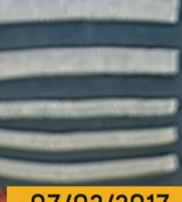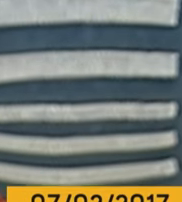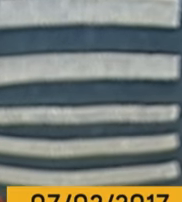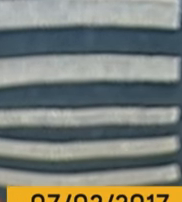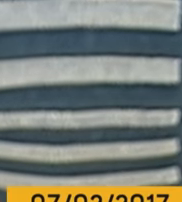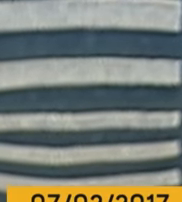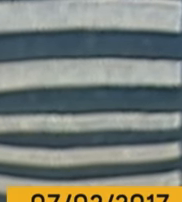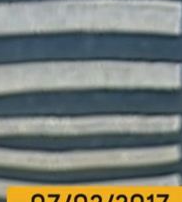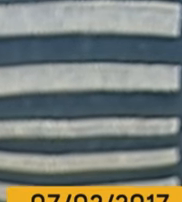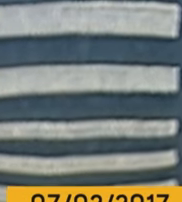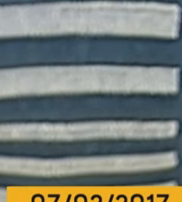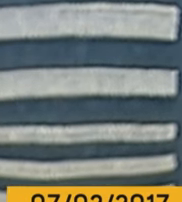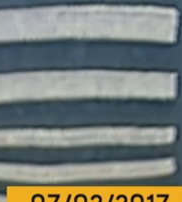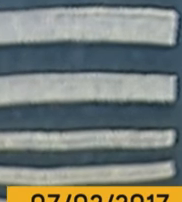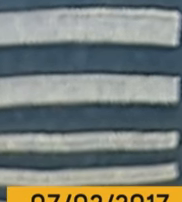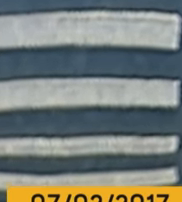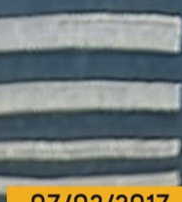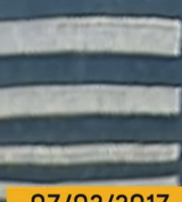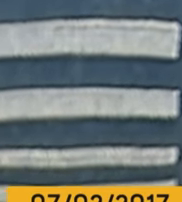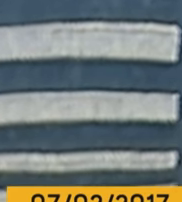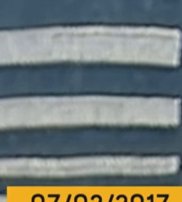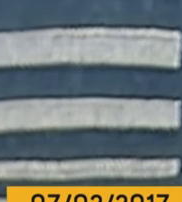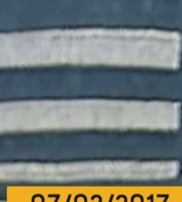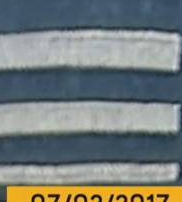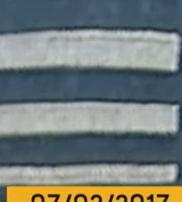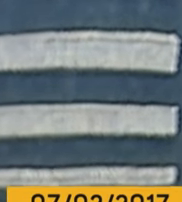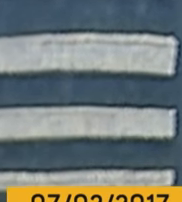macre Dias a